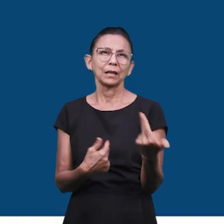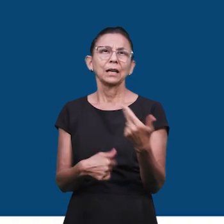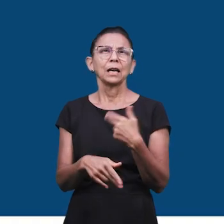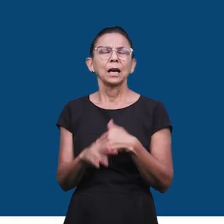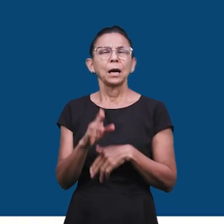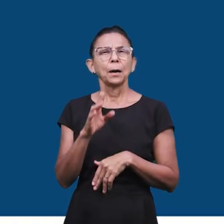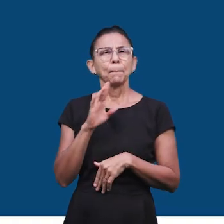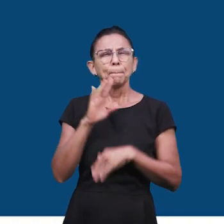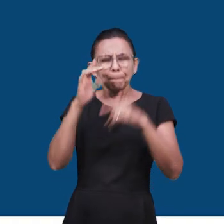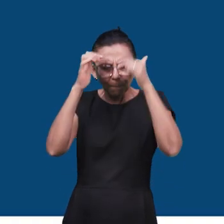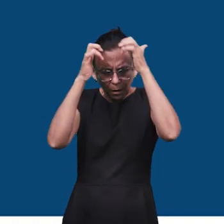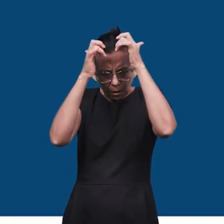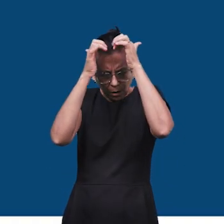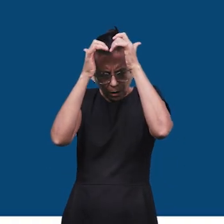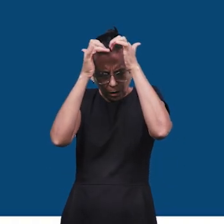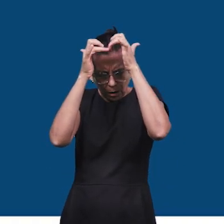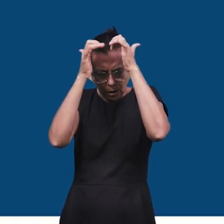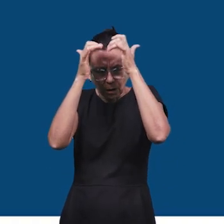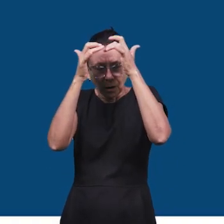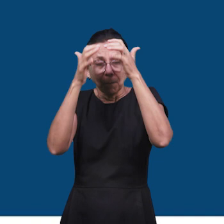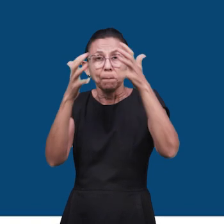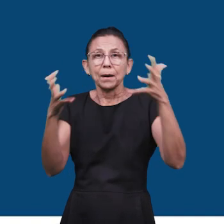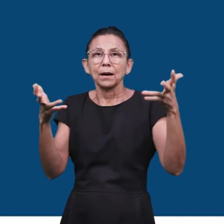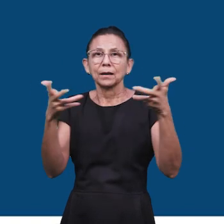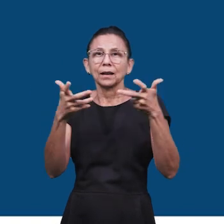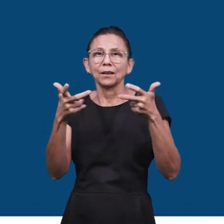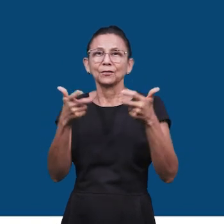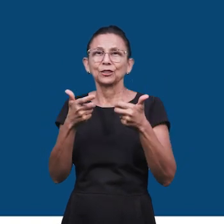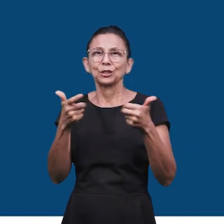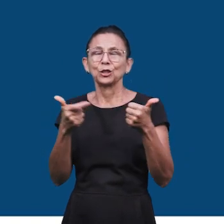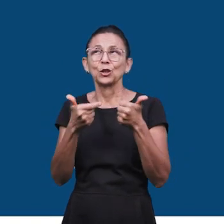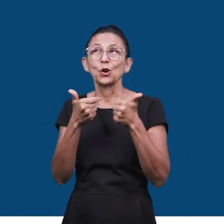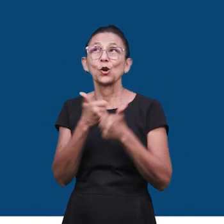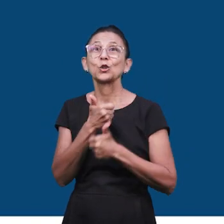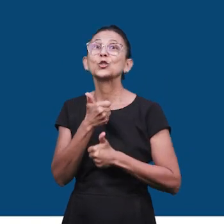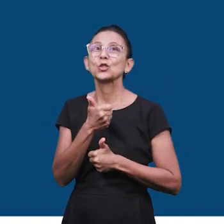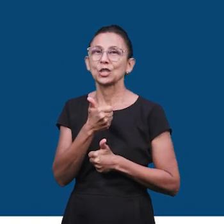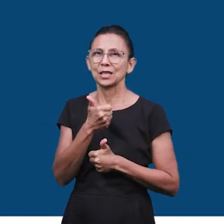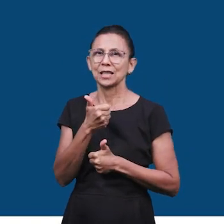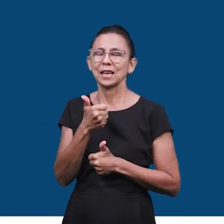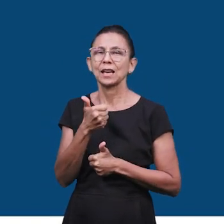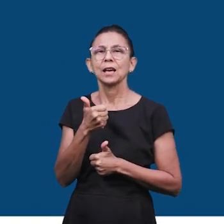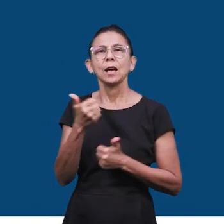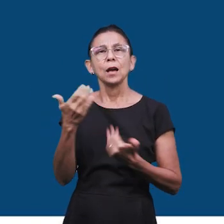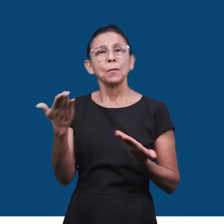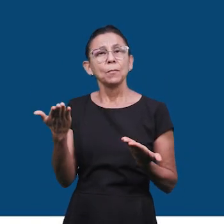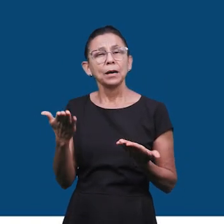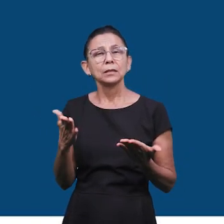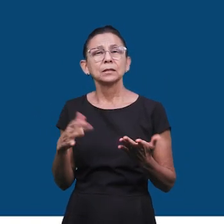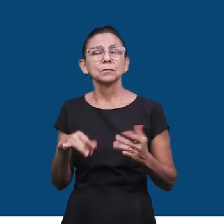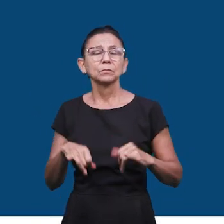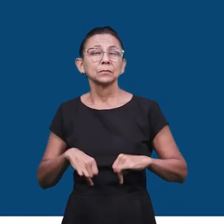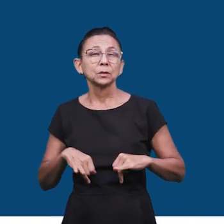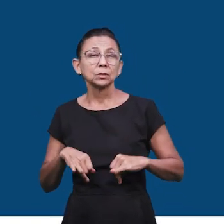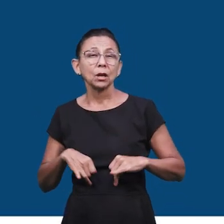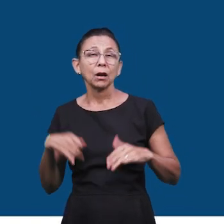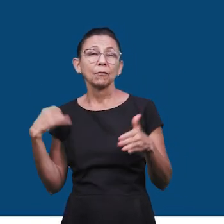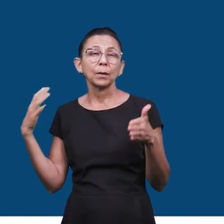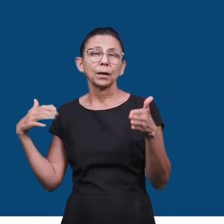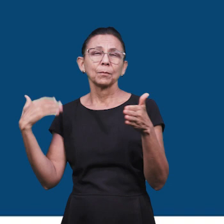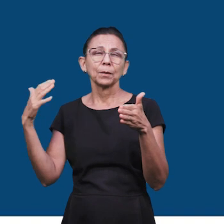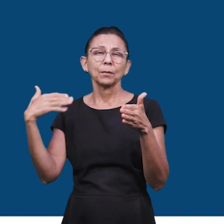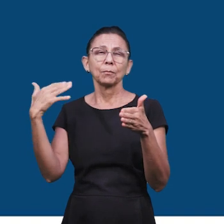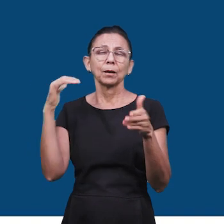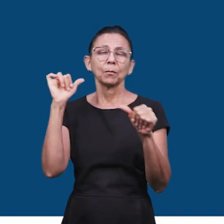uma máquina maravilhosa criada pelo nosso Deus, mas ele também sofre os impactos do tempo. Com isso, nós